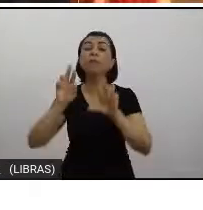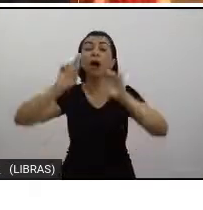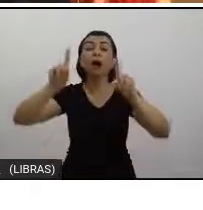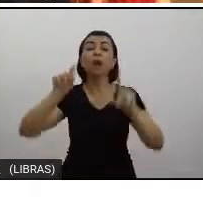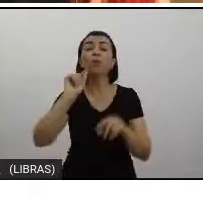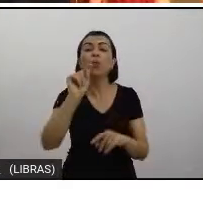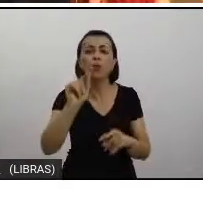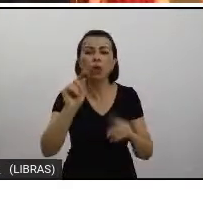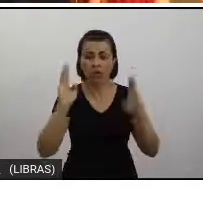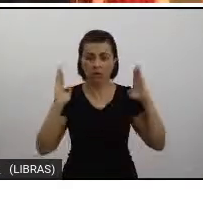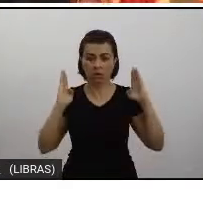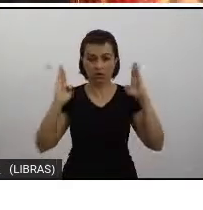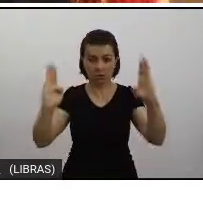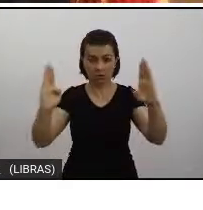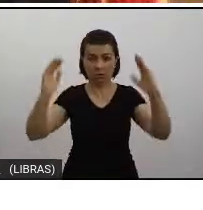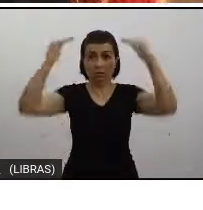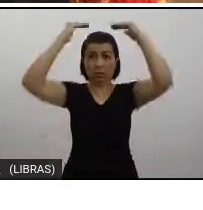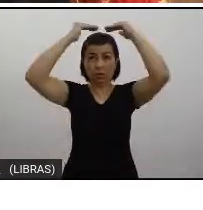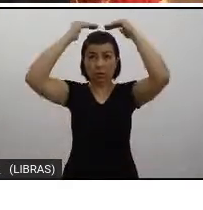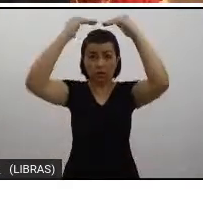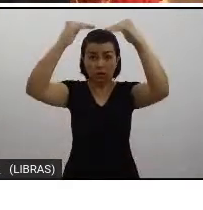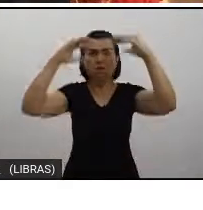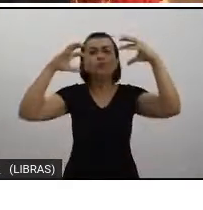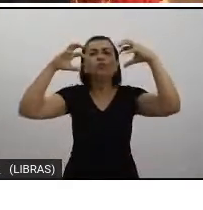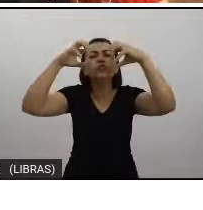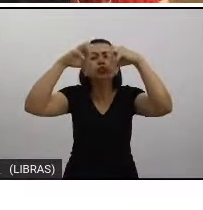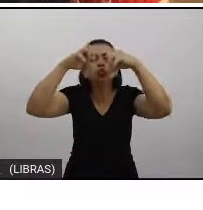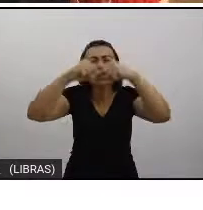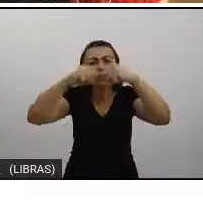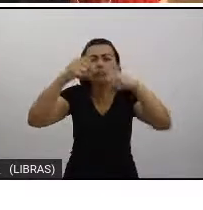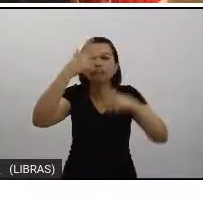do projeto, assim. Eu acho que ele é de 90, né?